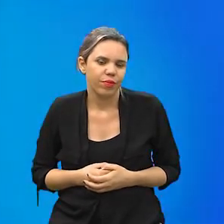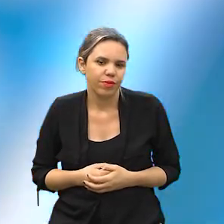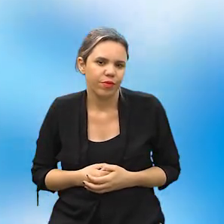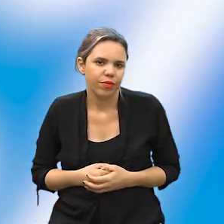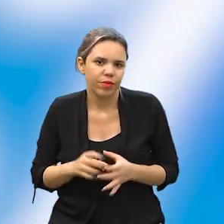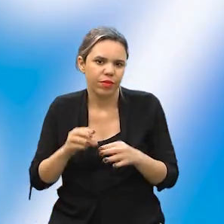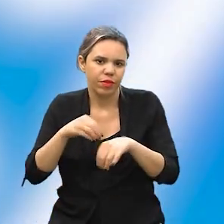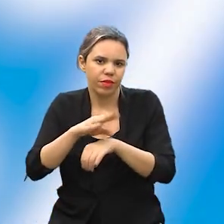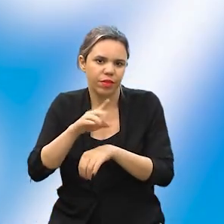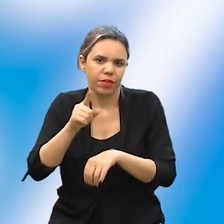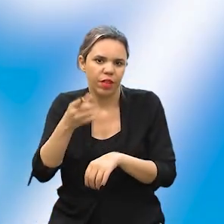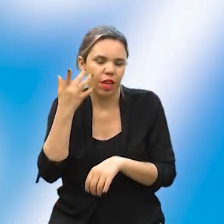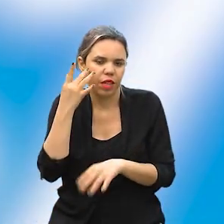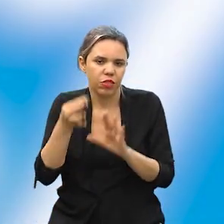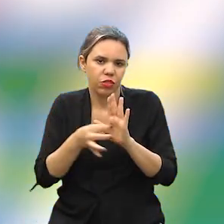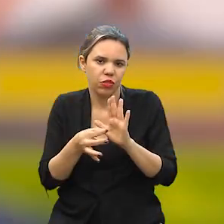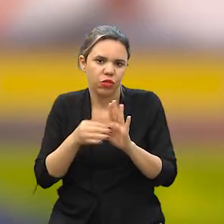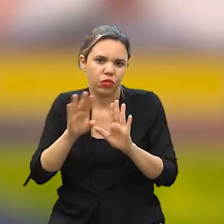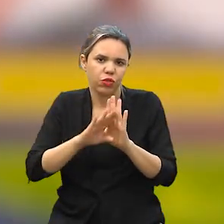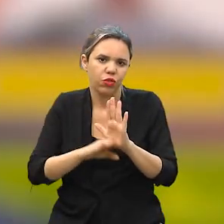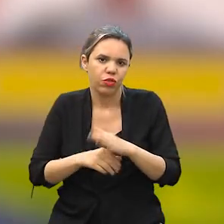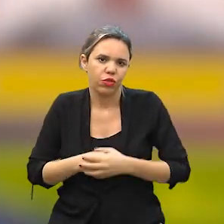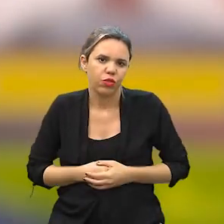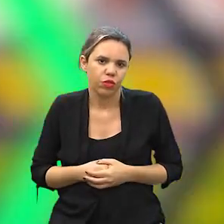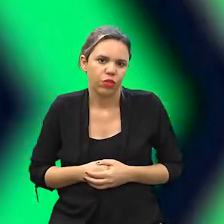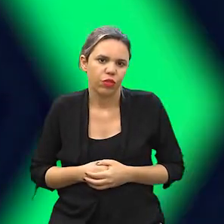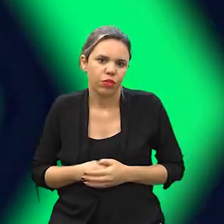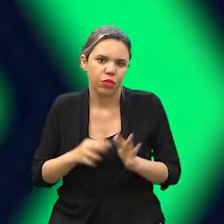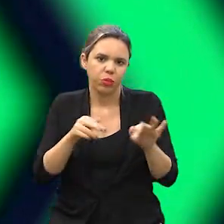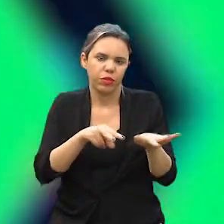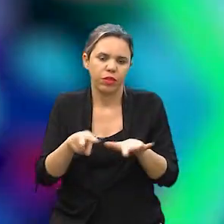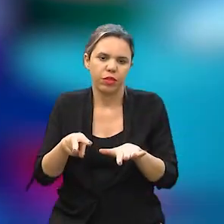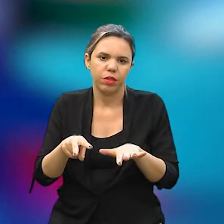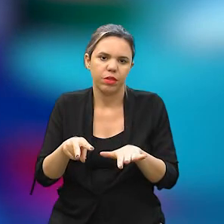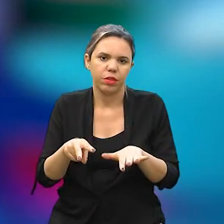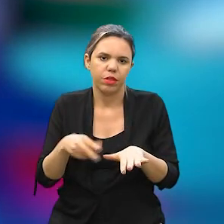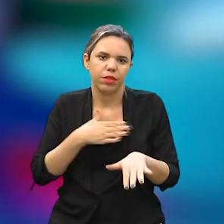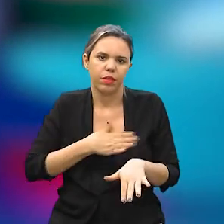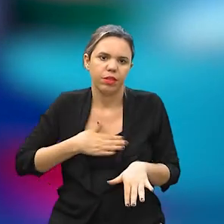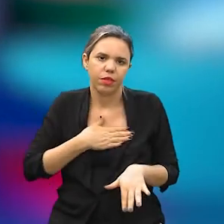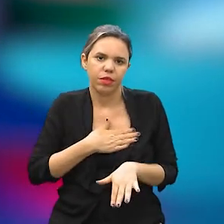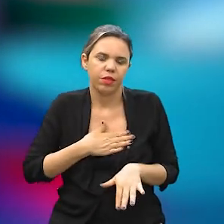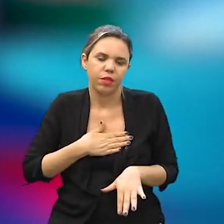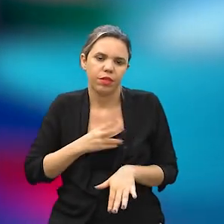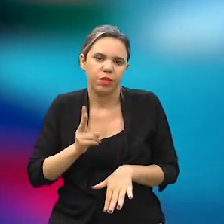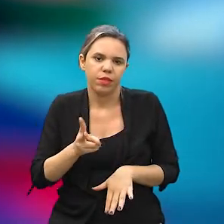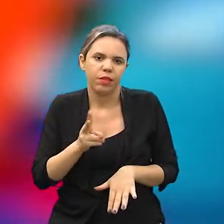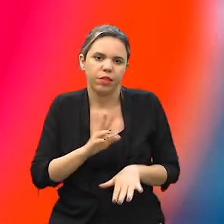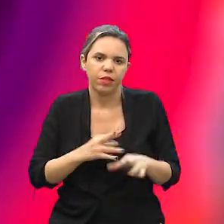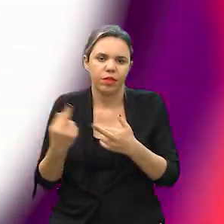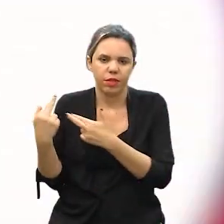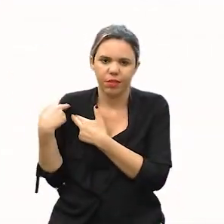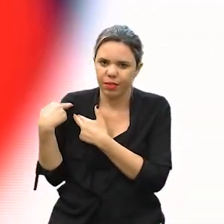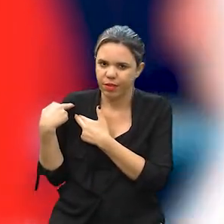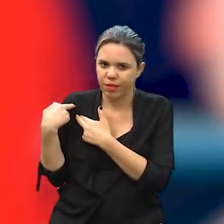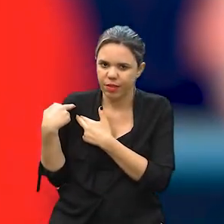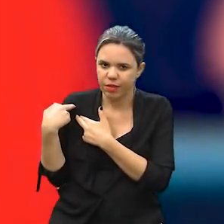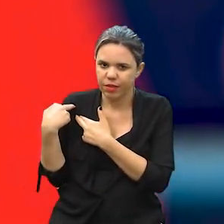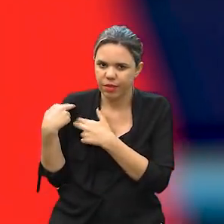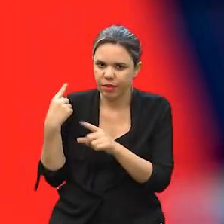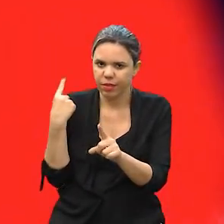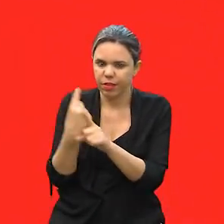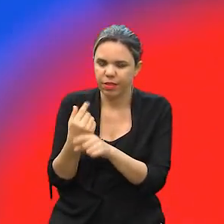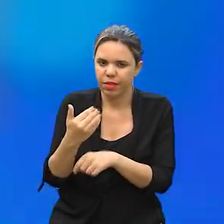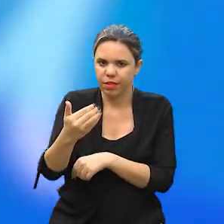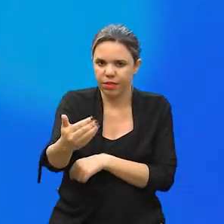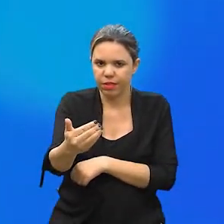19 97829-3776. Deixa lá o que você achou do programa. Bom fim de semana, curta bastante, mas sempre com responsabilidade, hein? A gente se